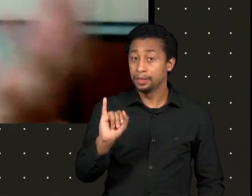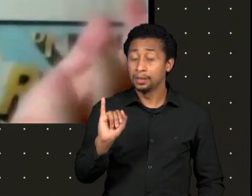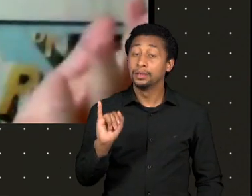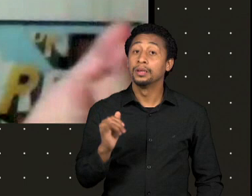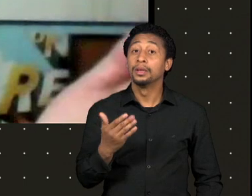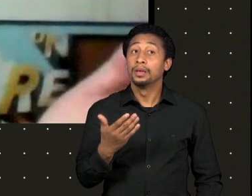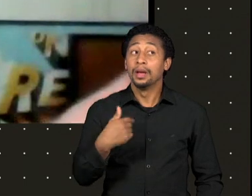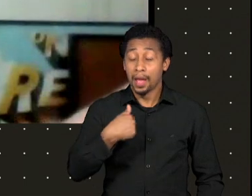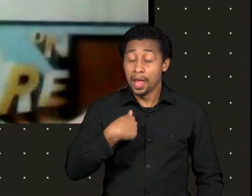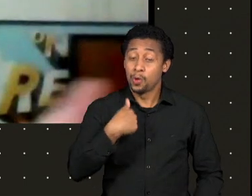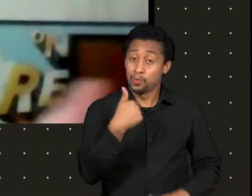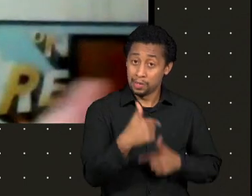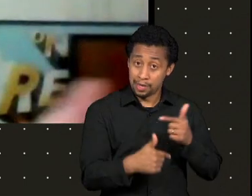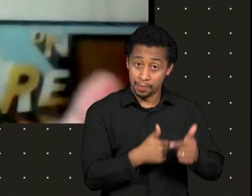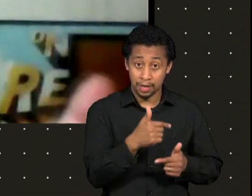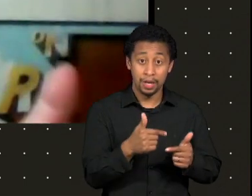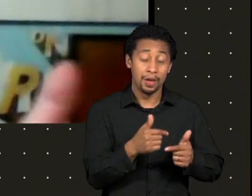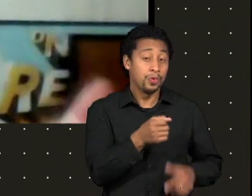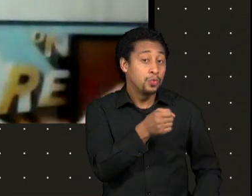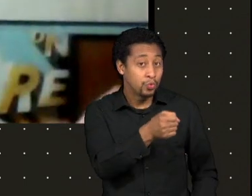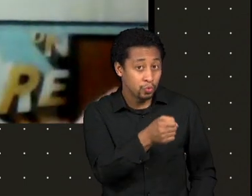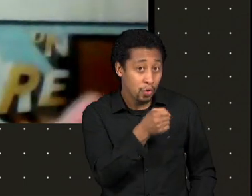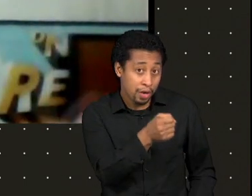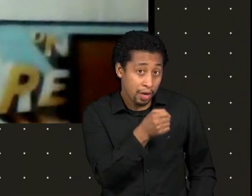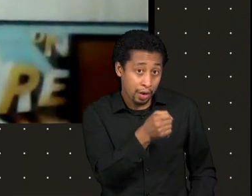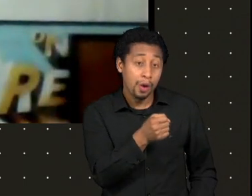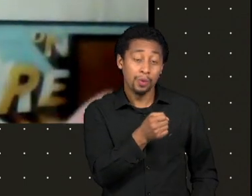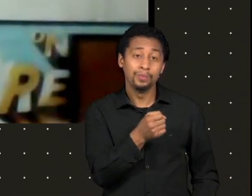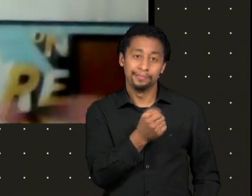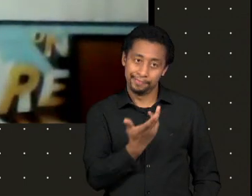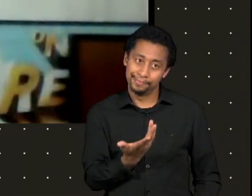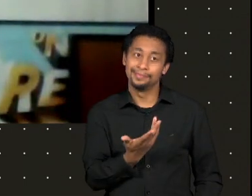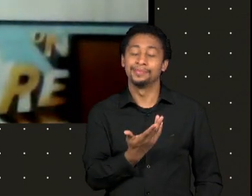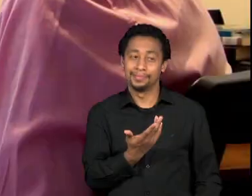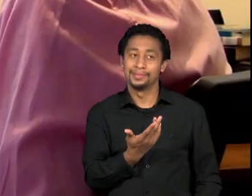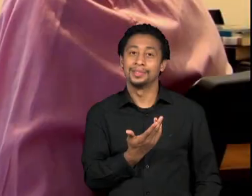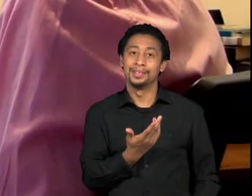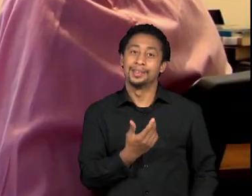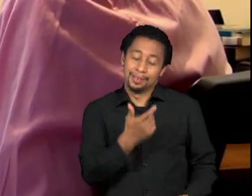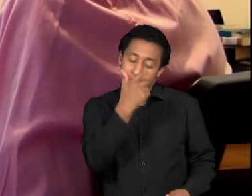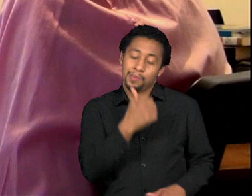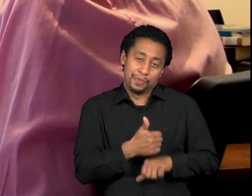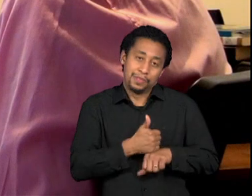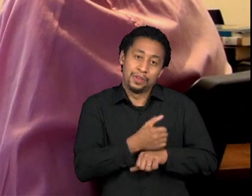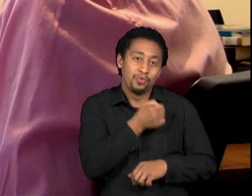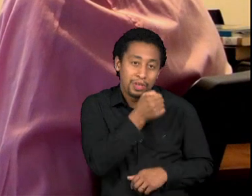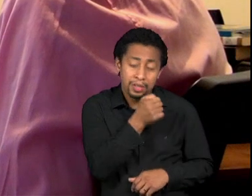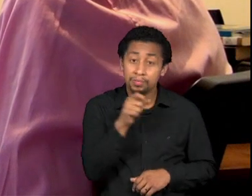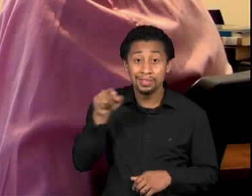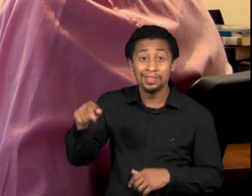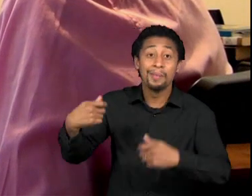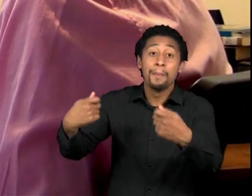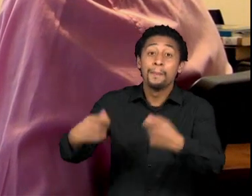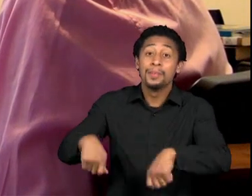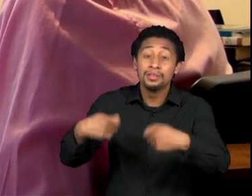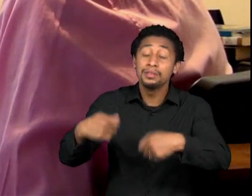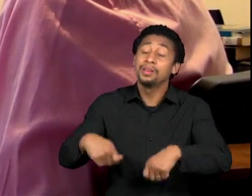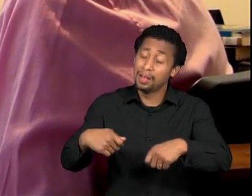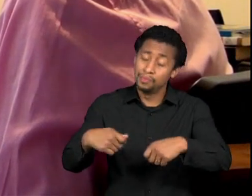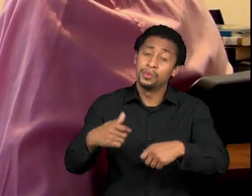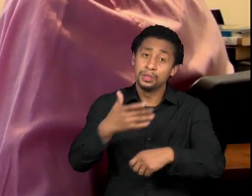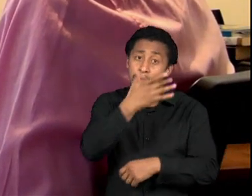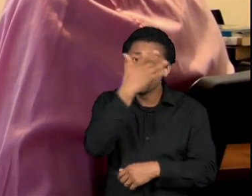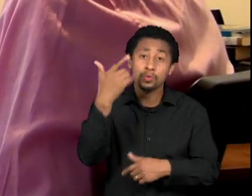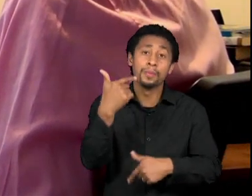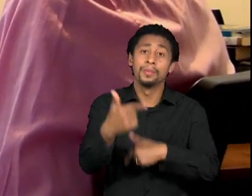E eu trabalhava no jornal, então éramos duas jornalistas, ainda que focas, entendeu? Mas ele estava precisando de gente para trabalhar numa